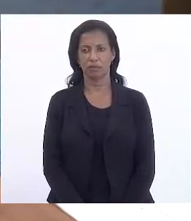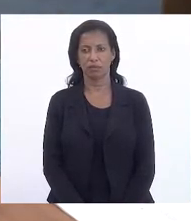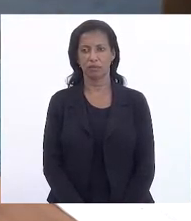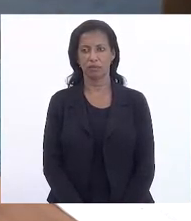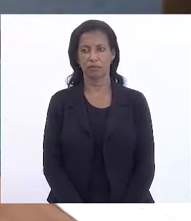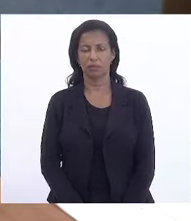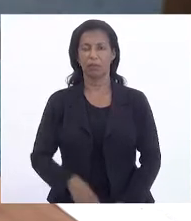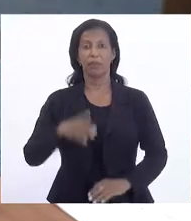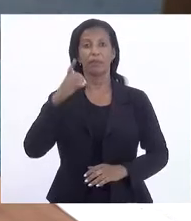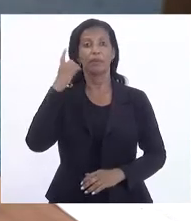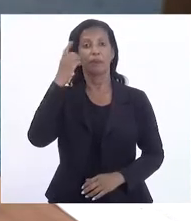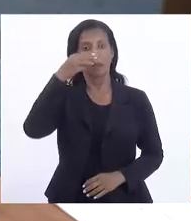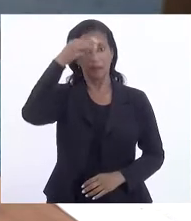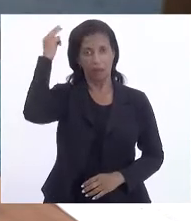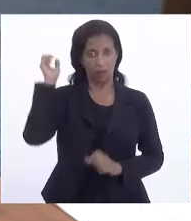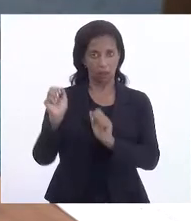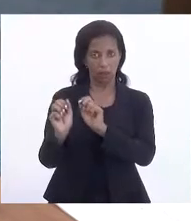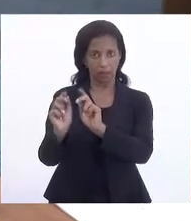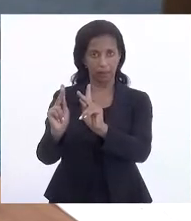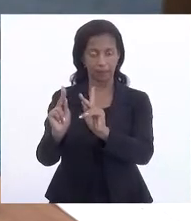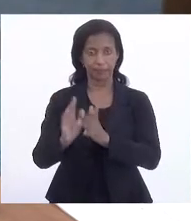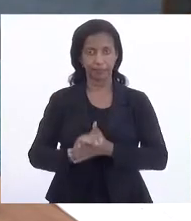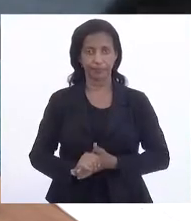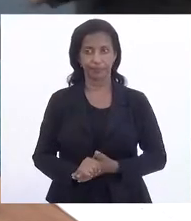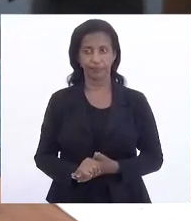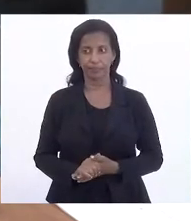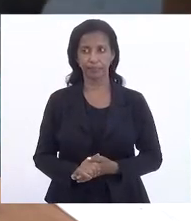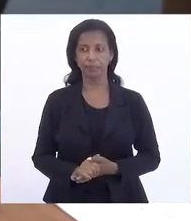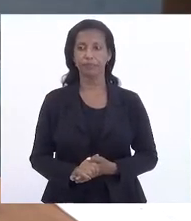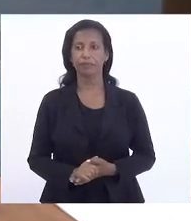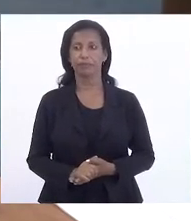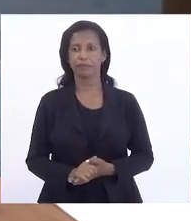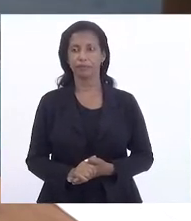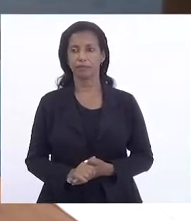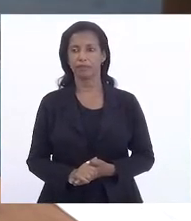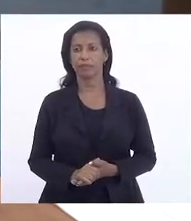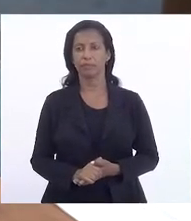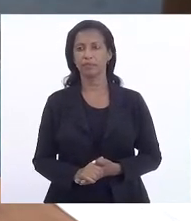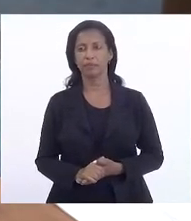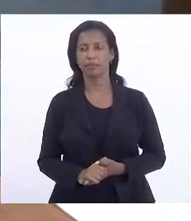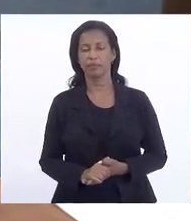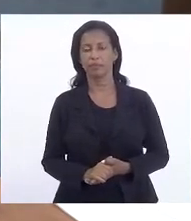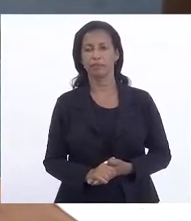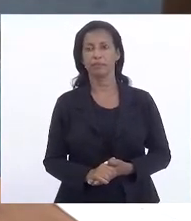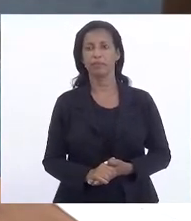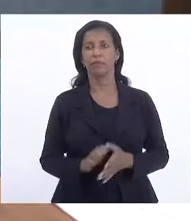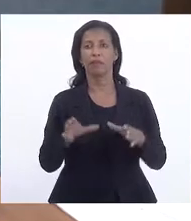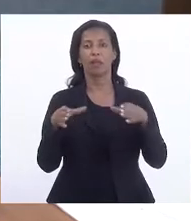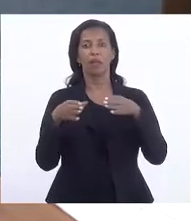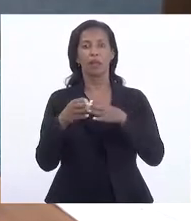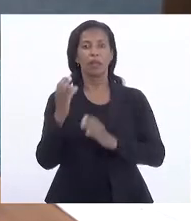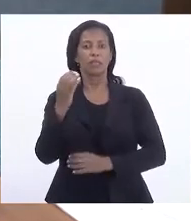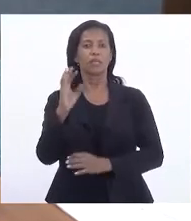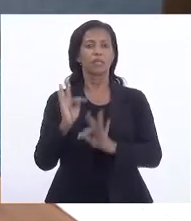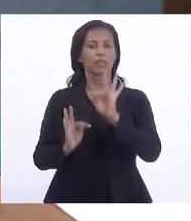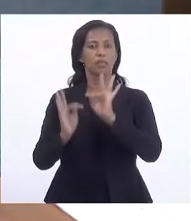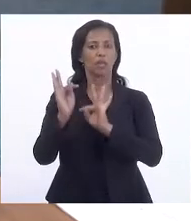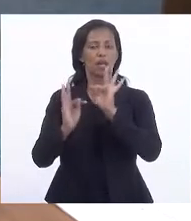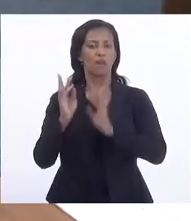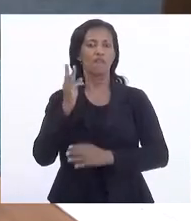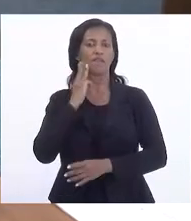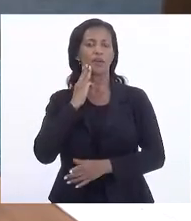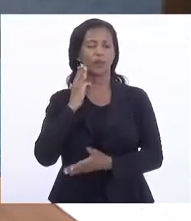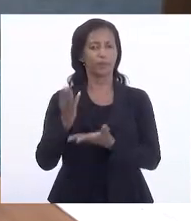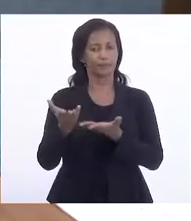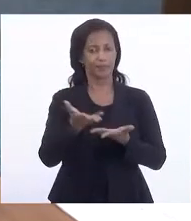Deputado Márcio, ok? Ok, Luiz? Ok. Pela Comissão de Ciência e Tecnologia, deputado Valdeque